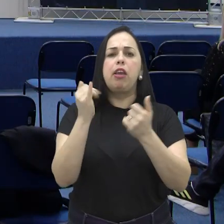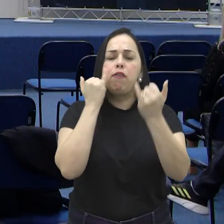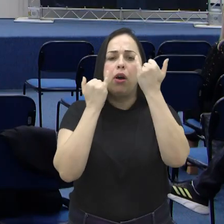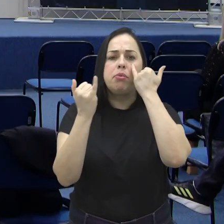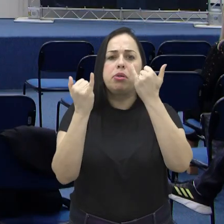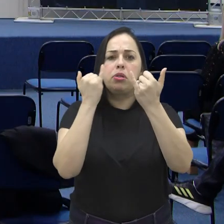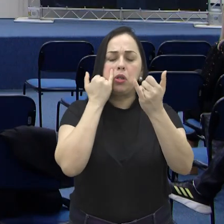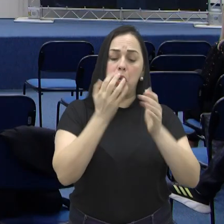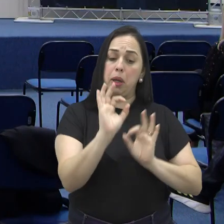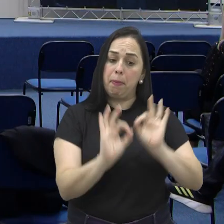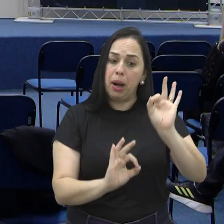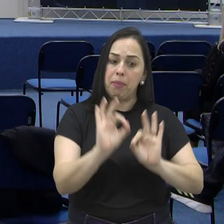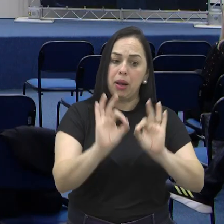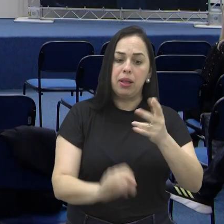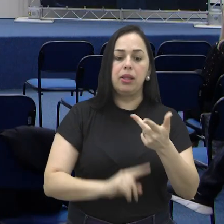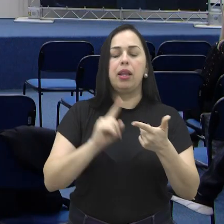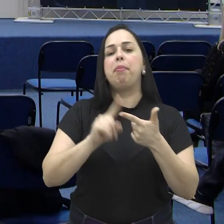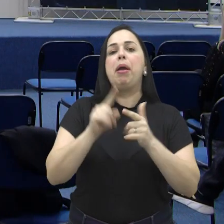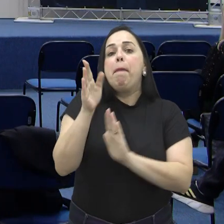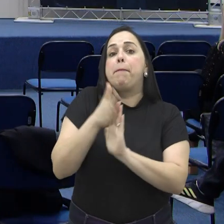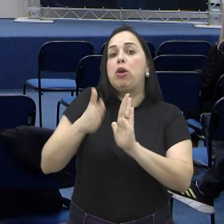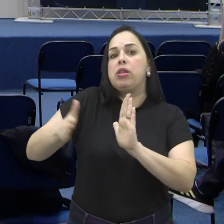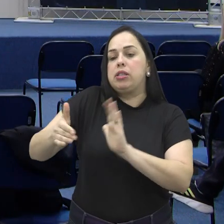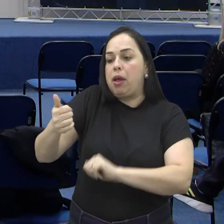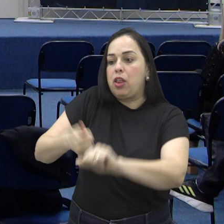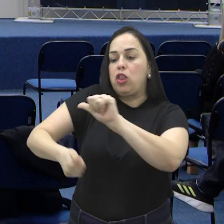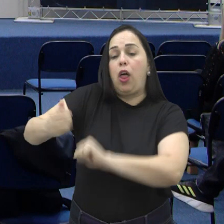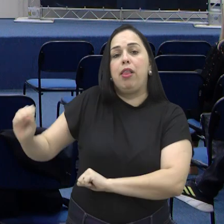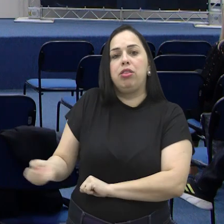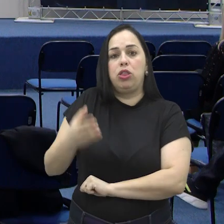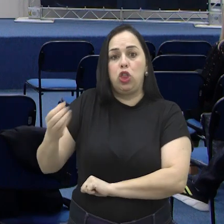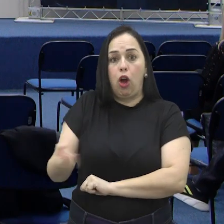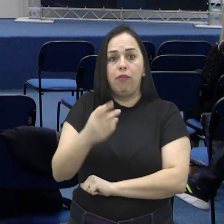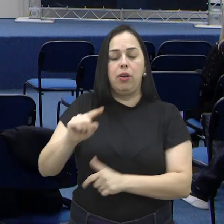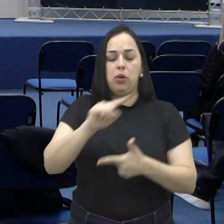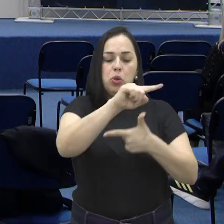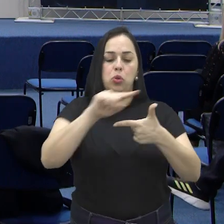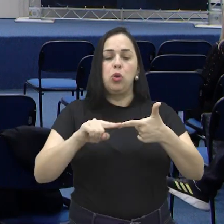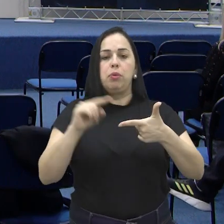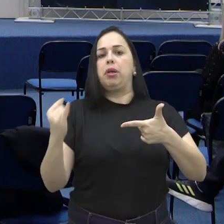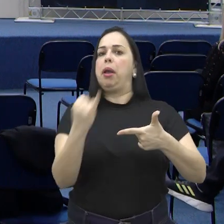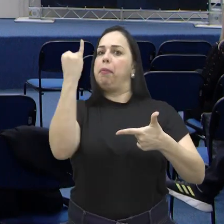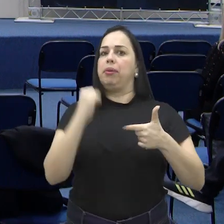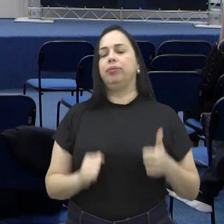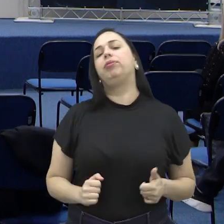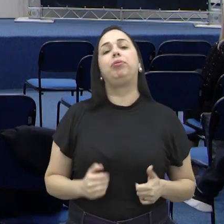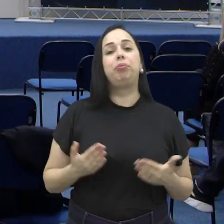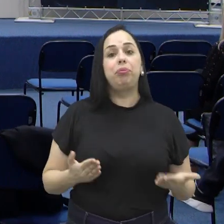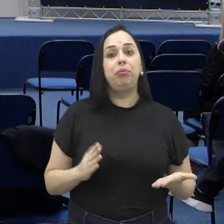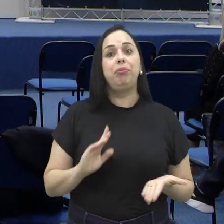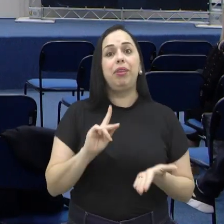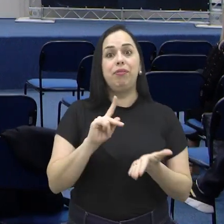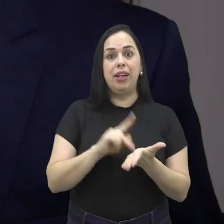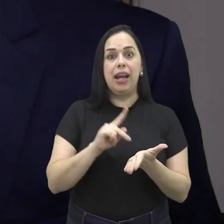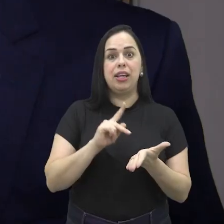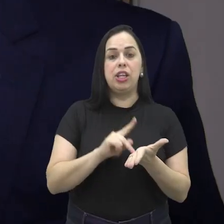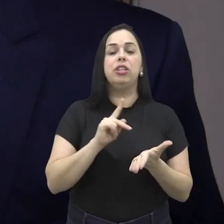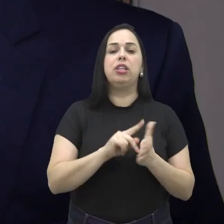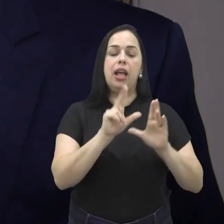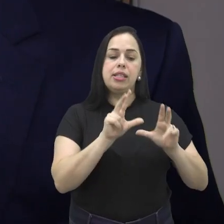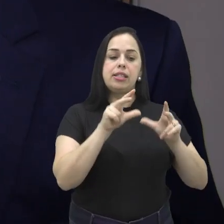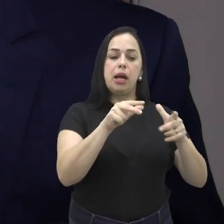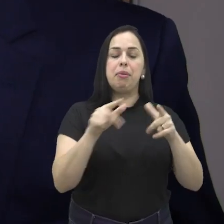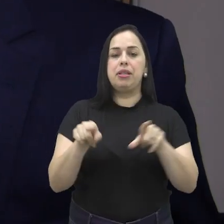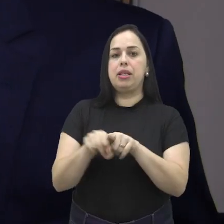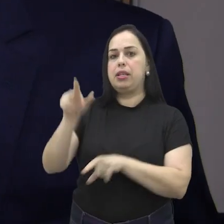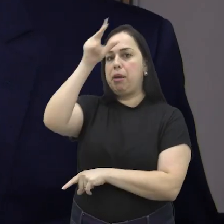como planejamento e modernização de processos, ideias consideradas pilares nos projetos do IBAM. Geralmente são